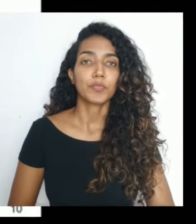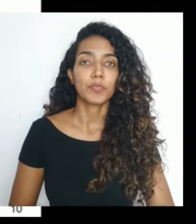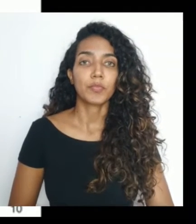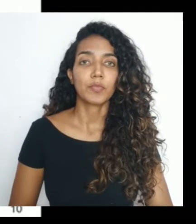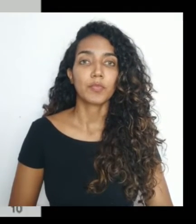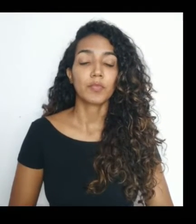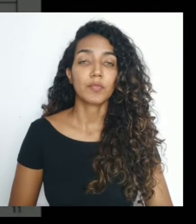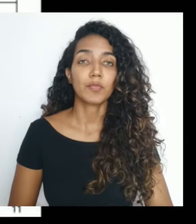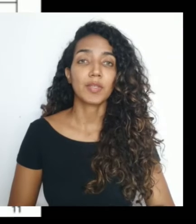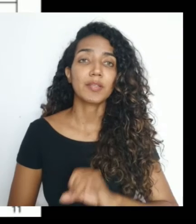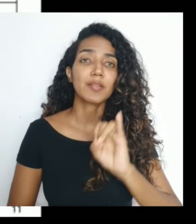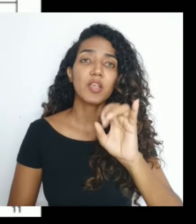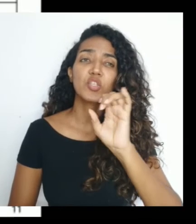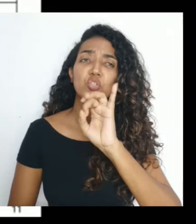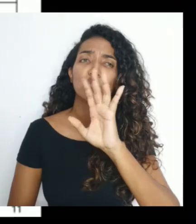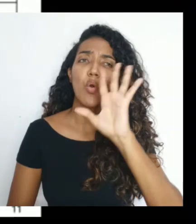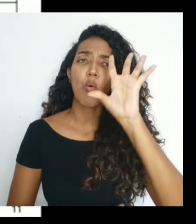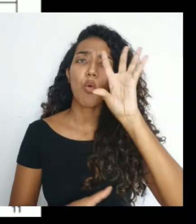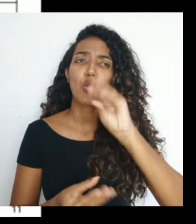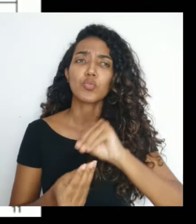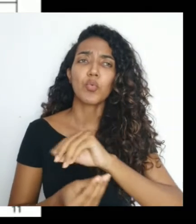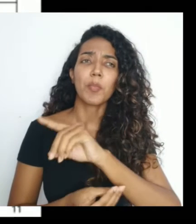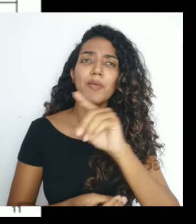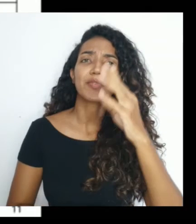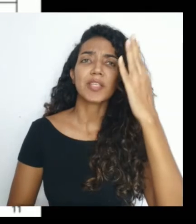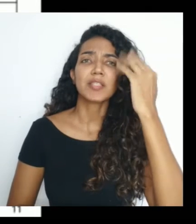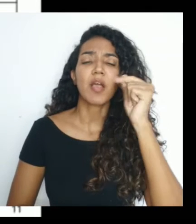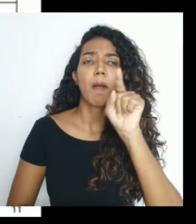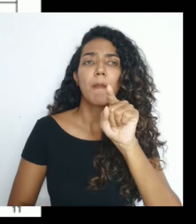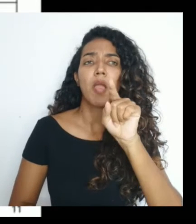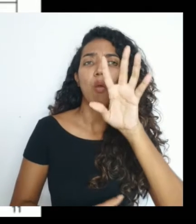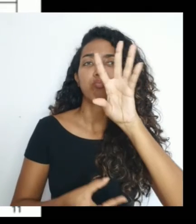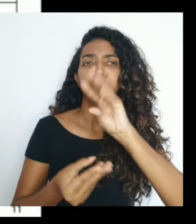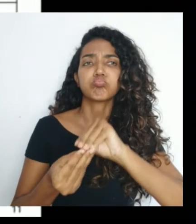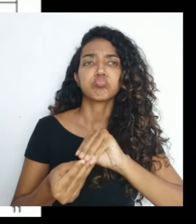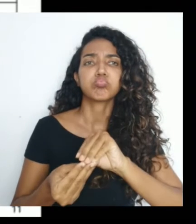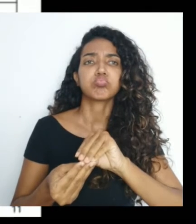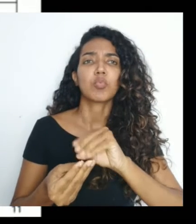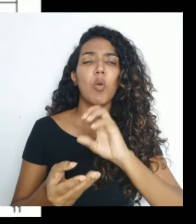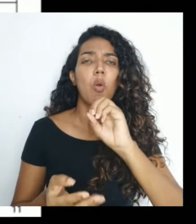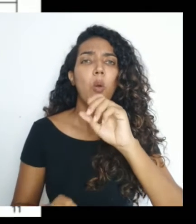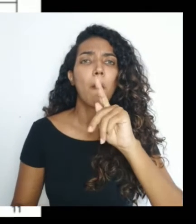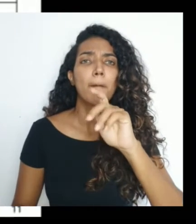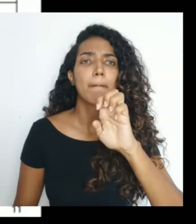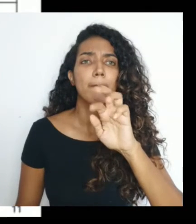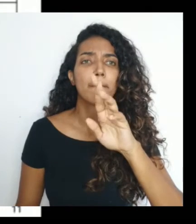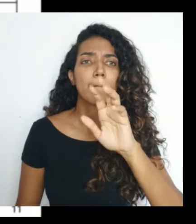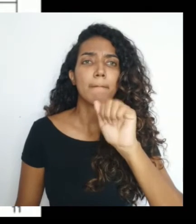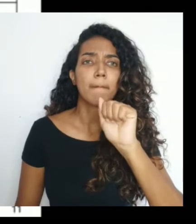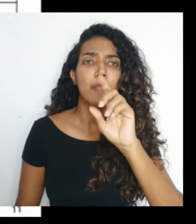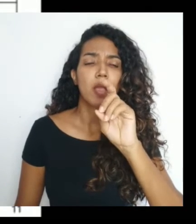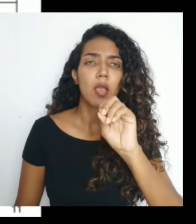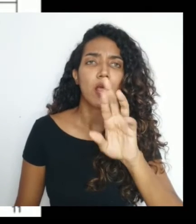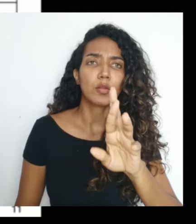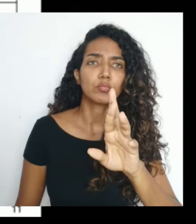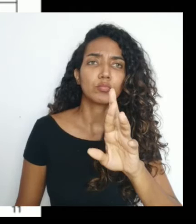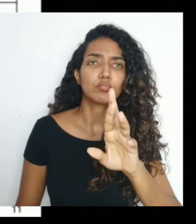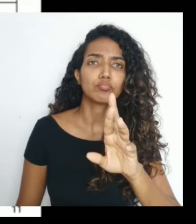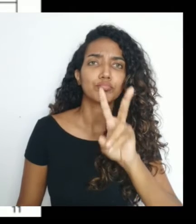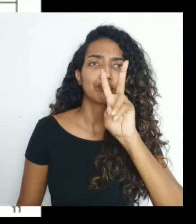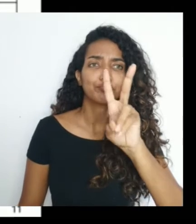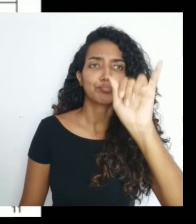isso é só um resumo de todos os operadores, operadores de deslocamento de bits, operadores de exclusivos